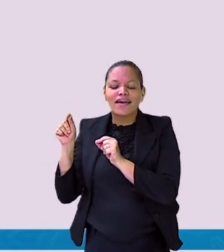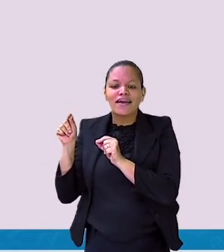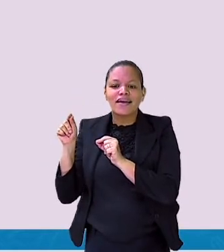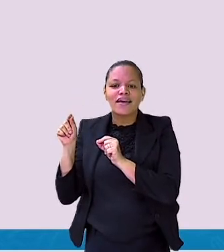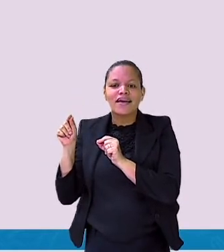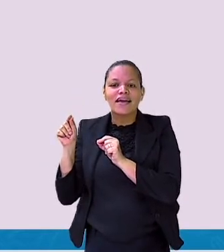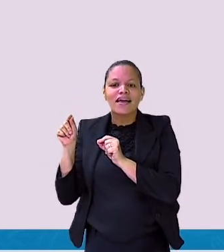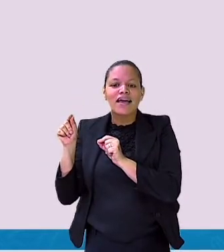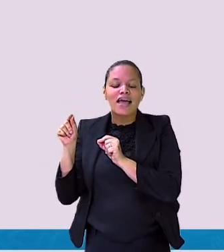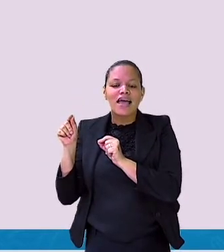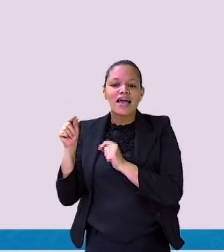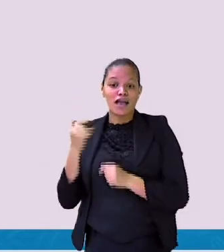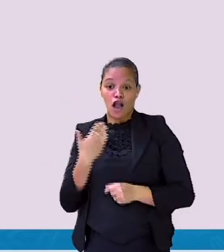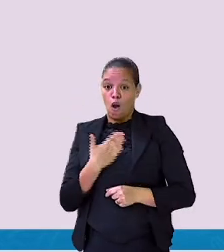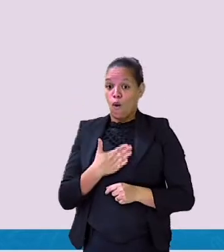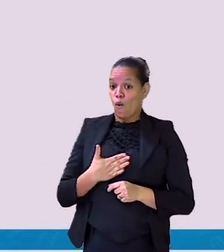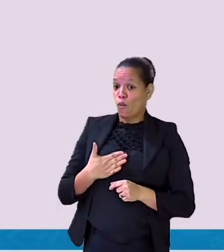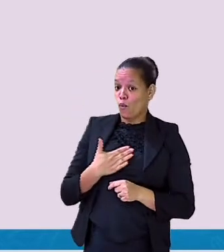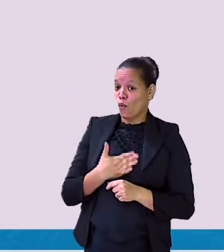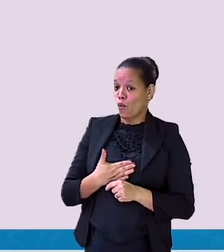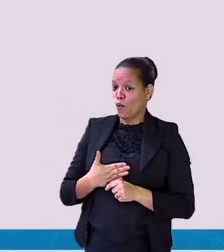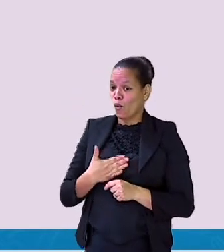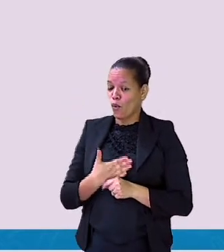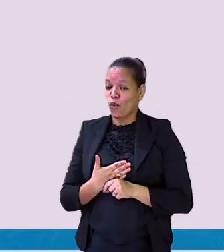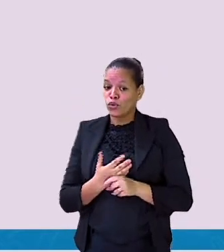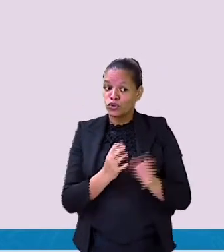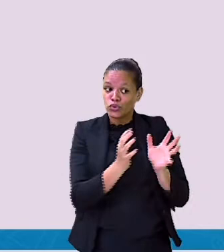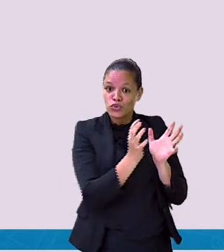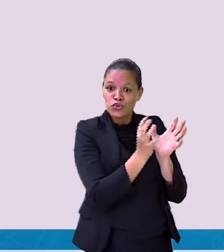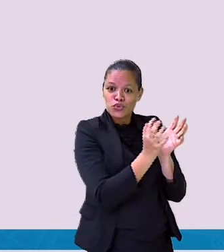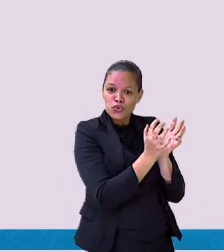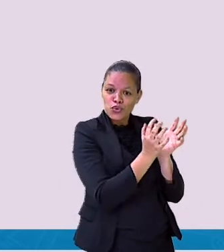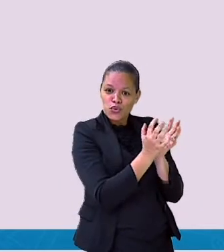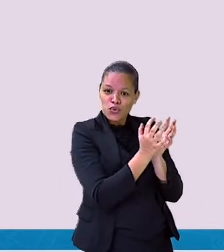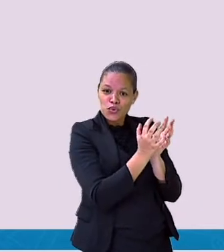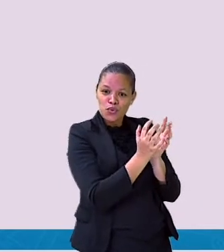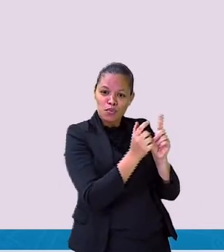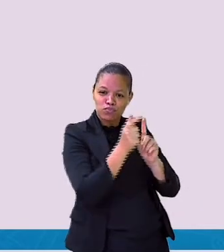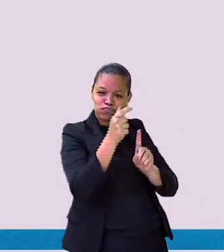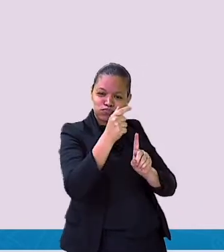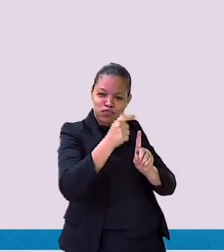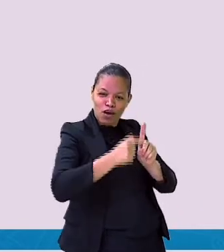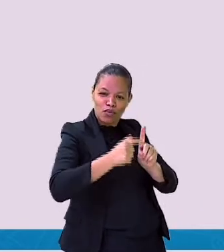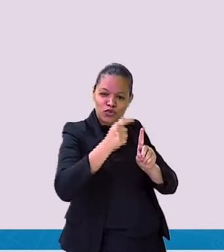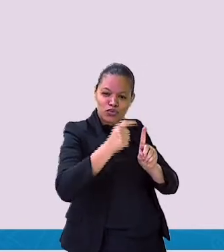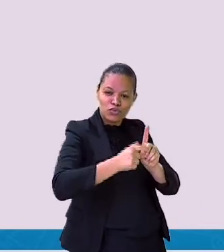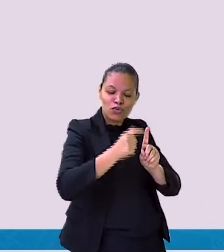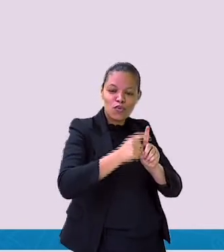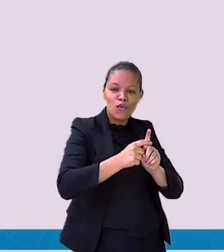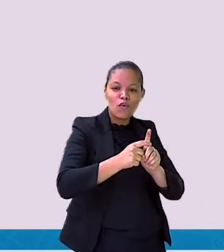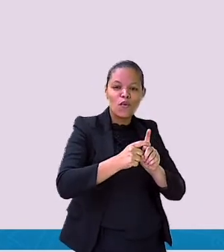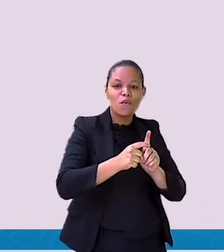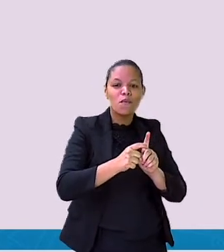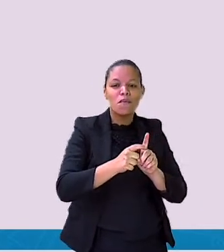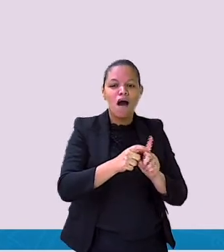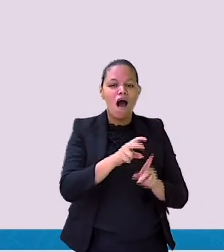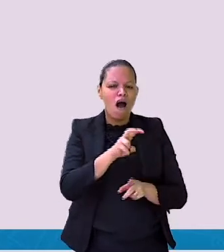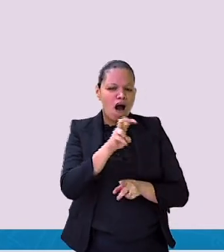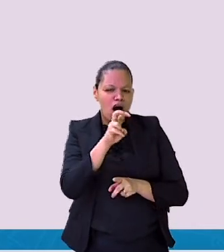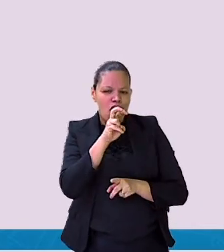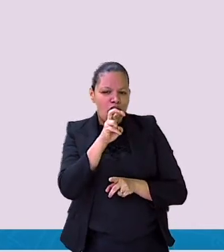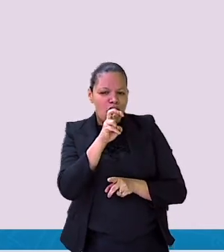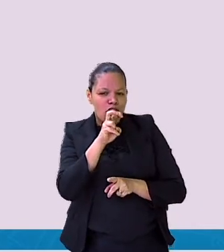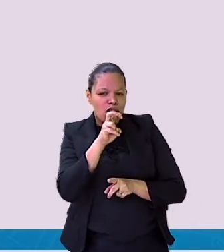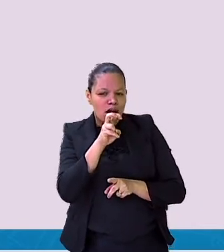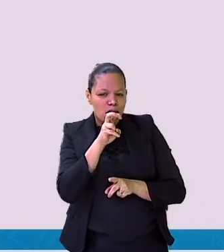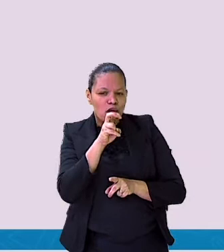descobrir a preferência da turma quanto aos personagens dos quadrinhos de Maurício